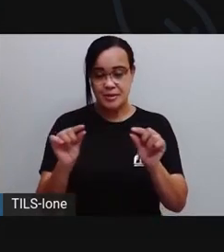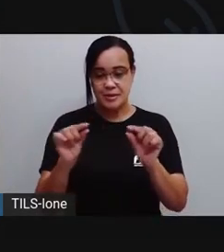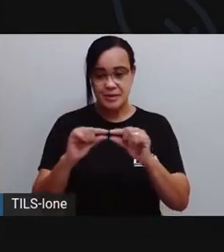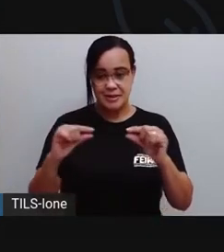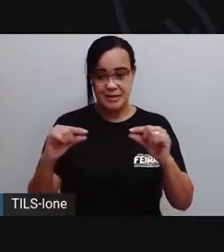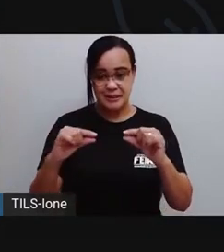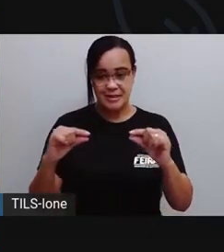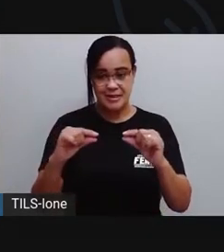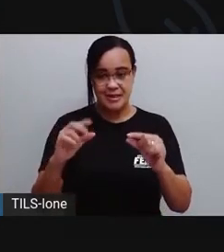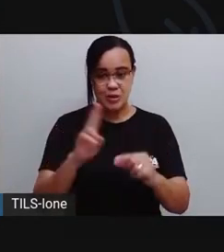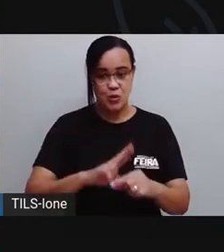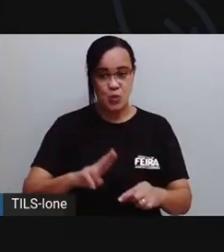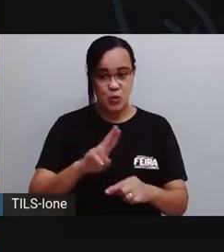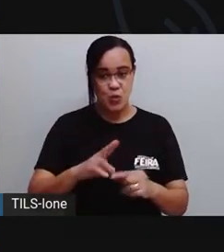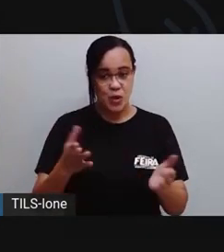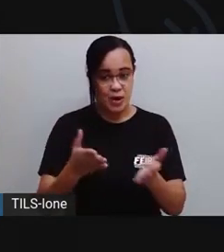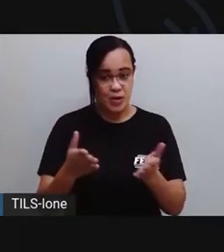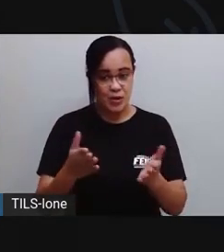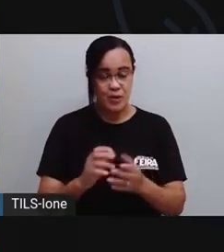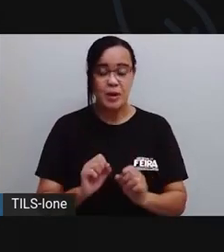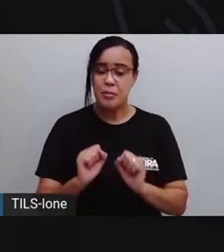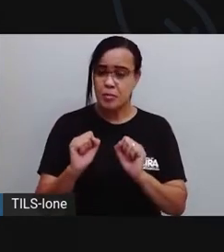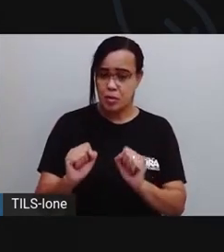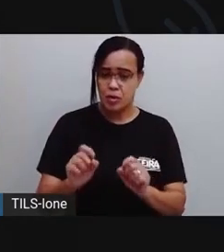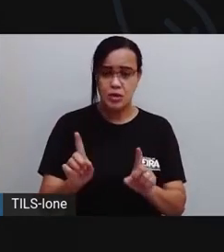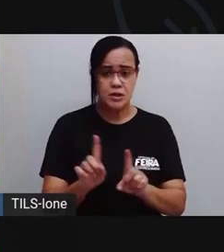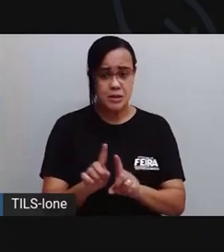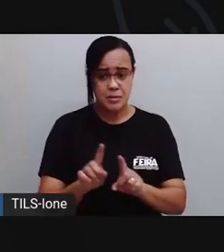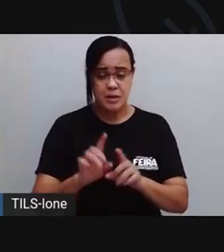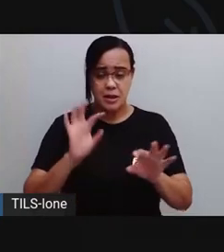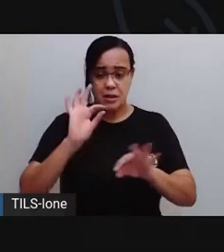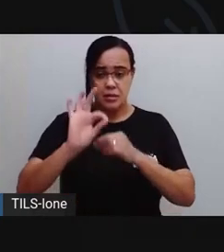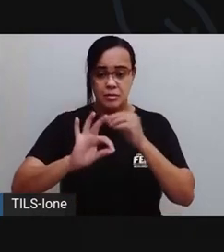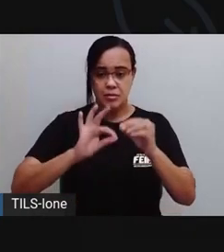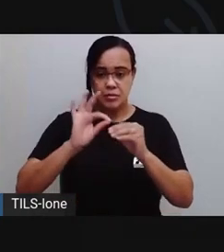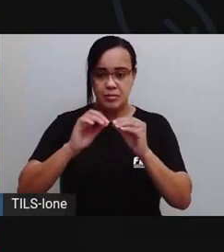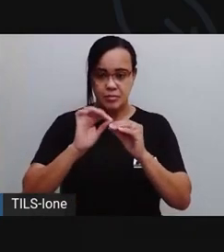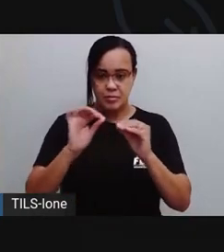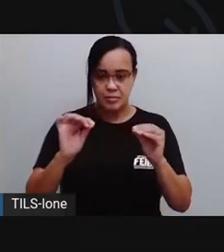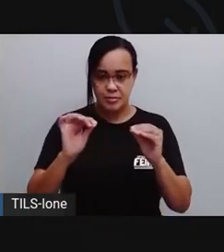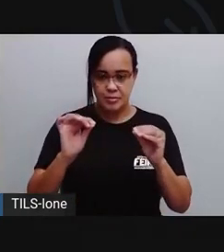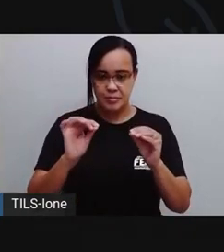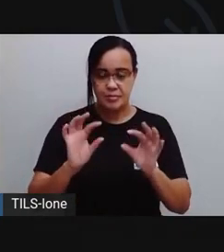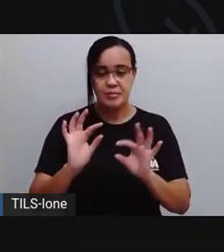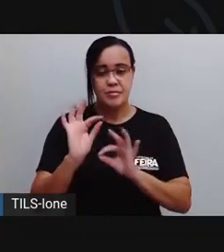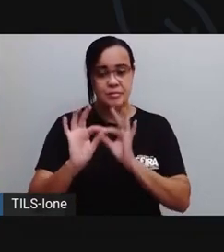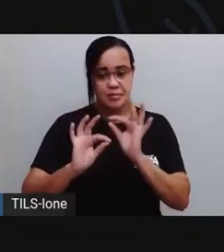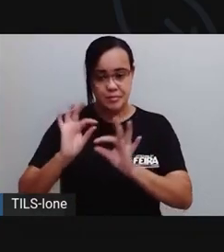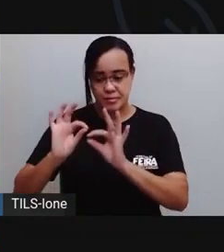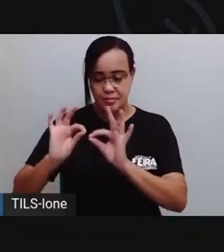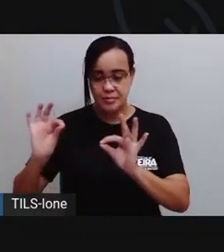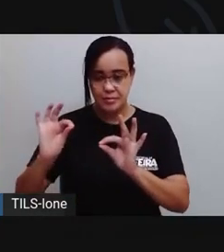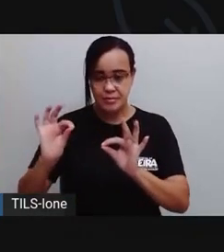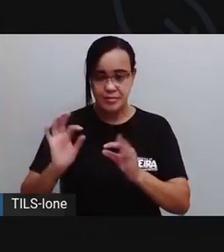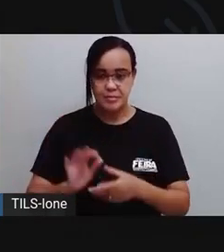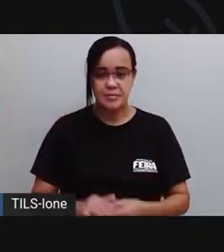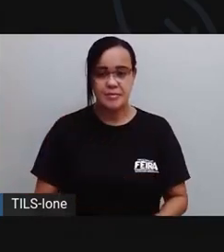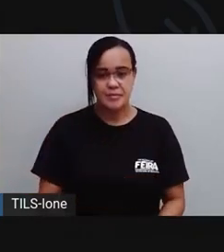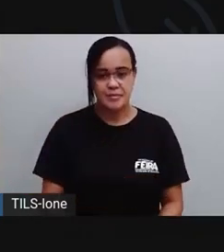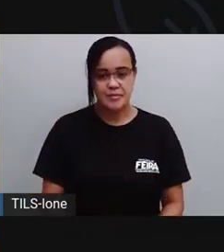ali. Você pode fazer o laço mesmo, né? Ou você pode fazer assim, ó. Deixa eu recortar aqui um